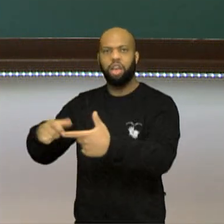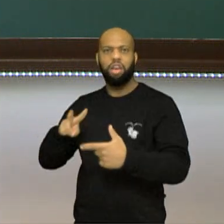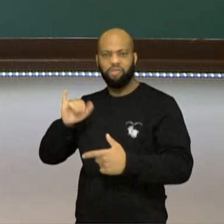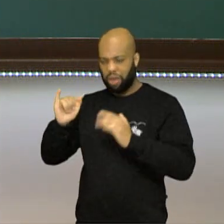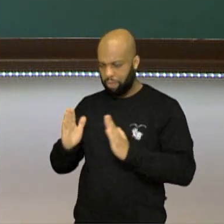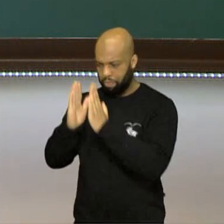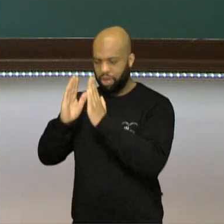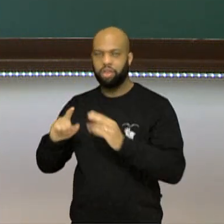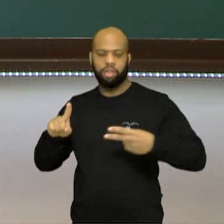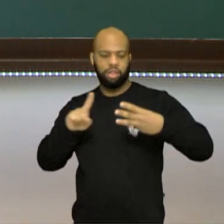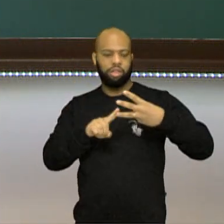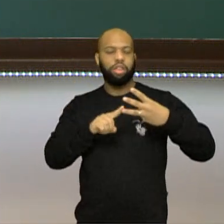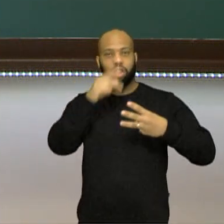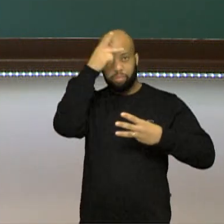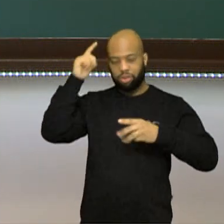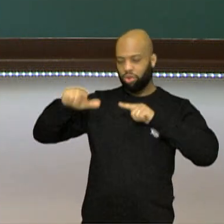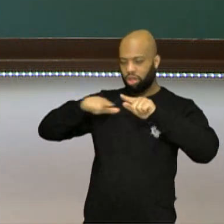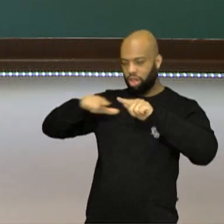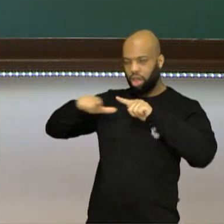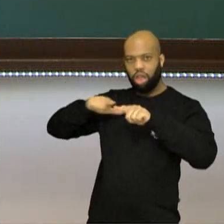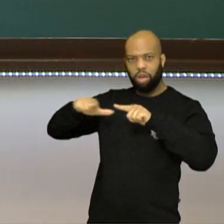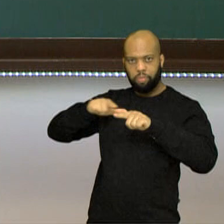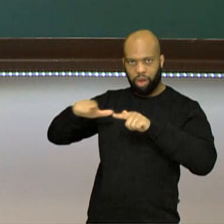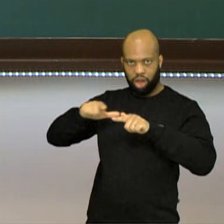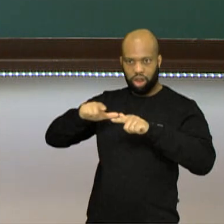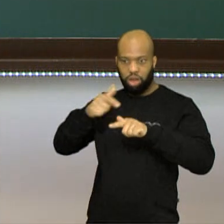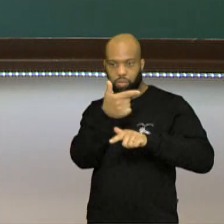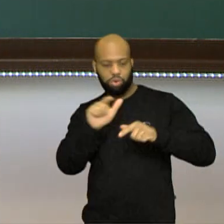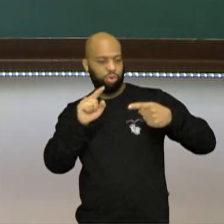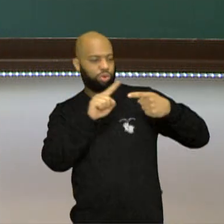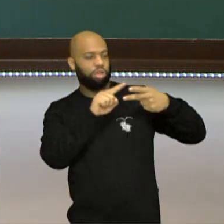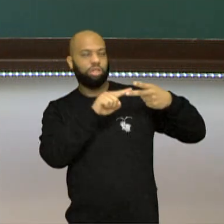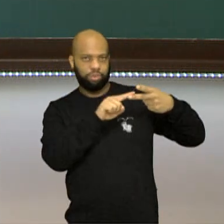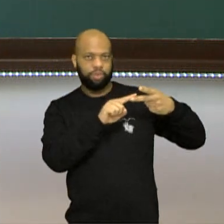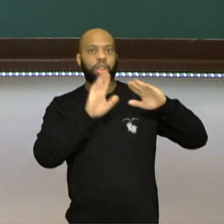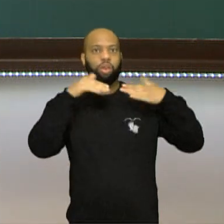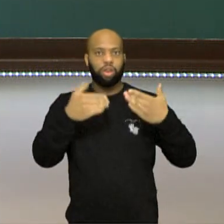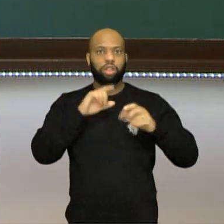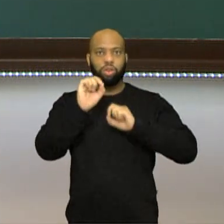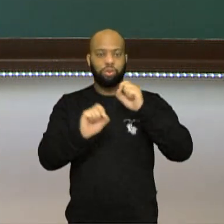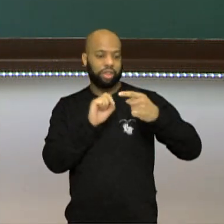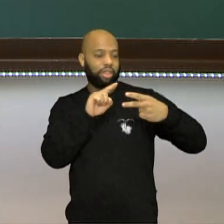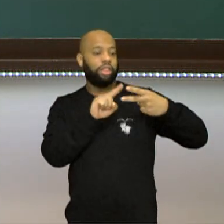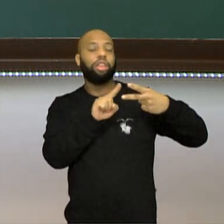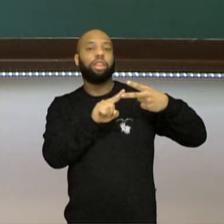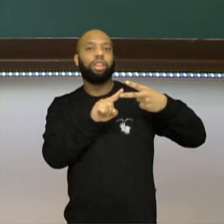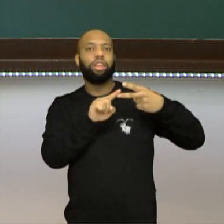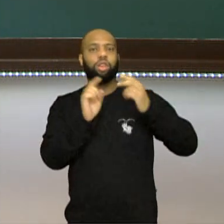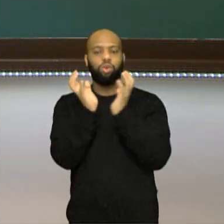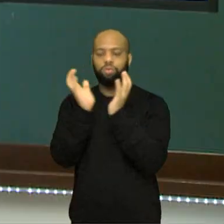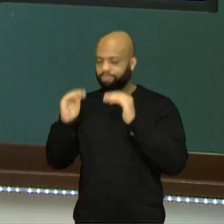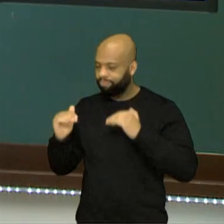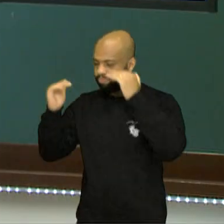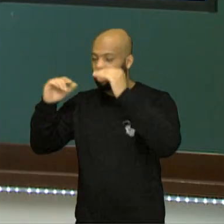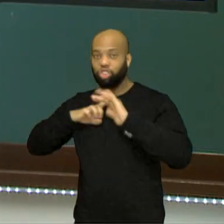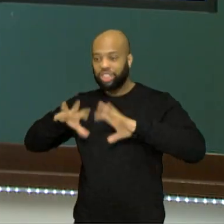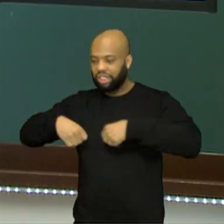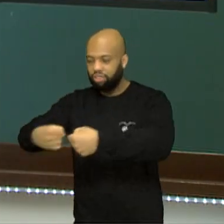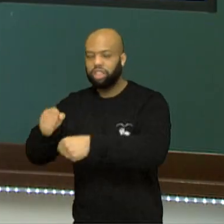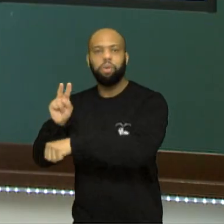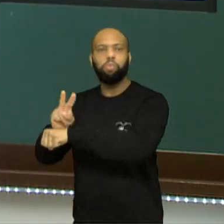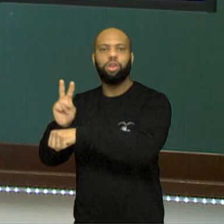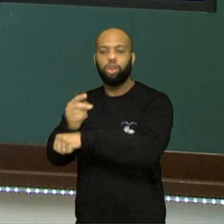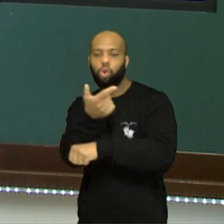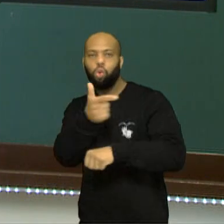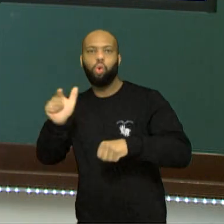os camponeses, que são os que trabalham para os outros grupos. Então, a função dos nobres era defender os outros grupos em